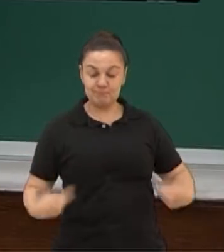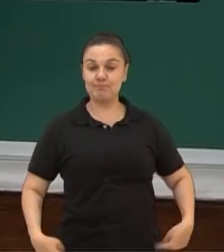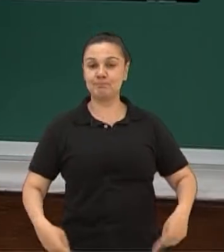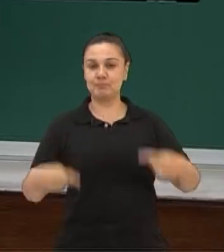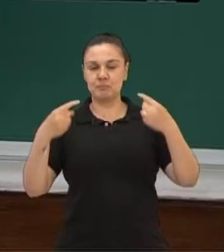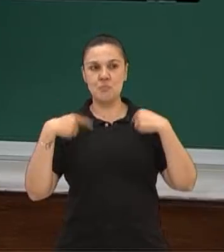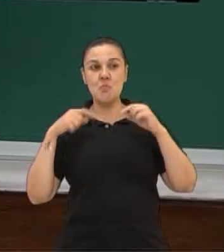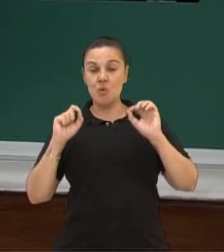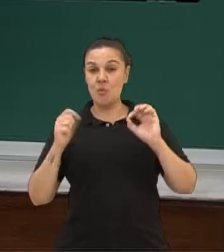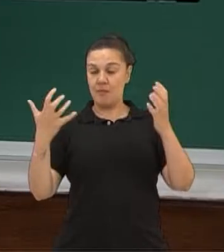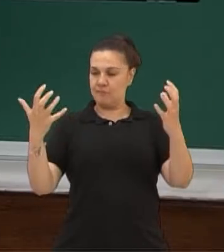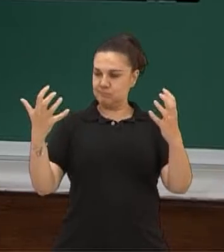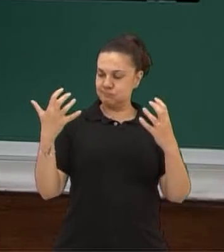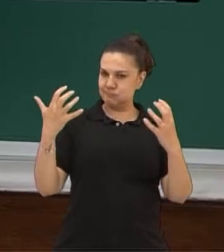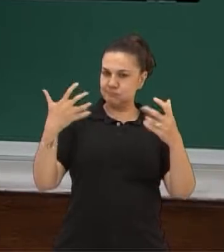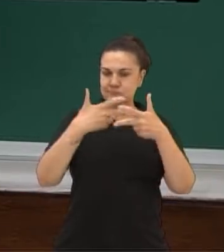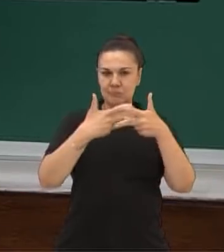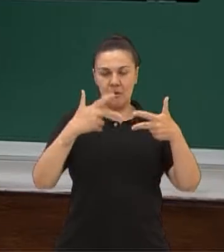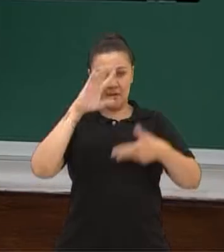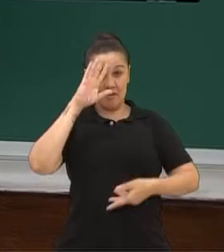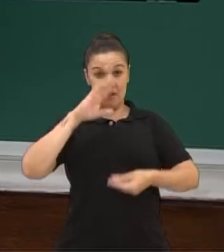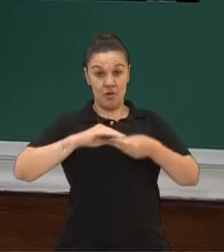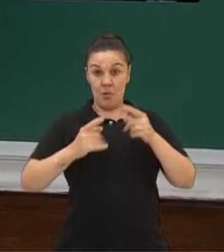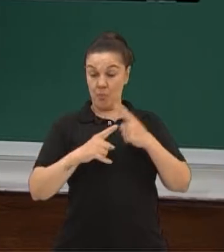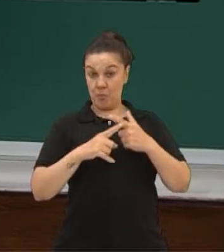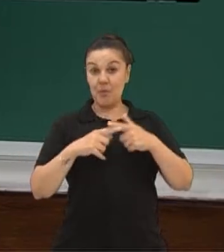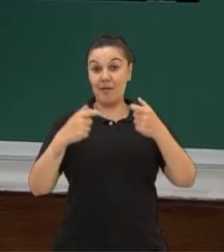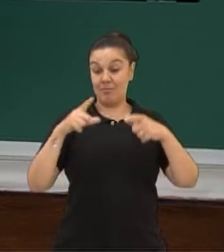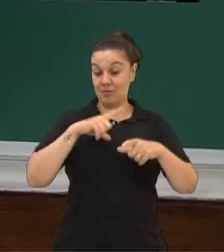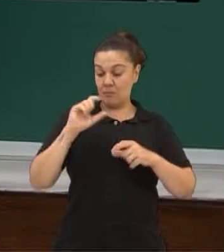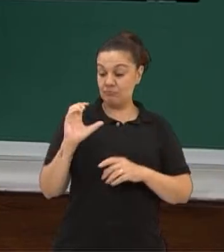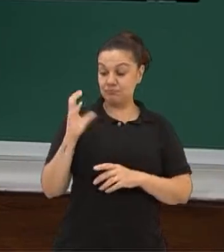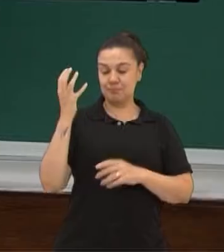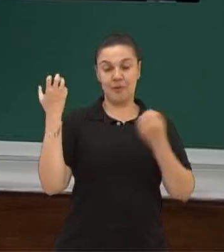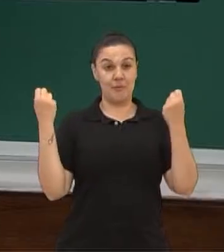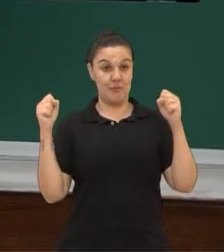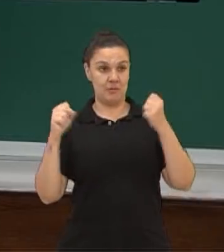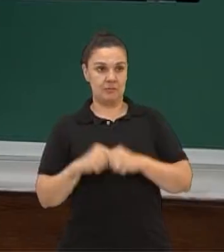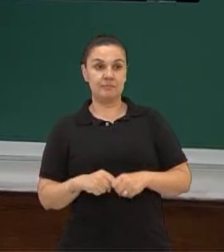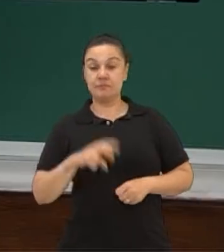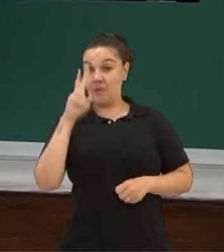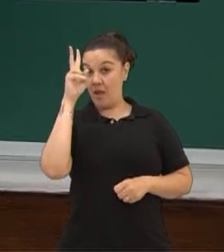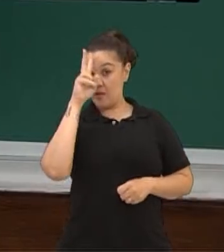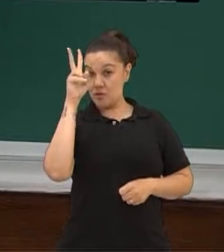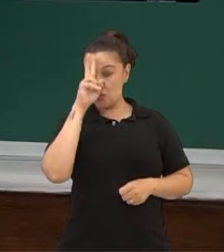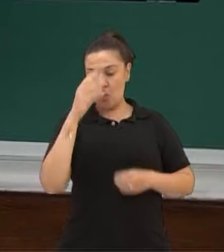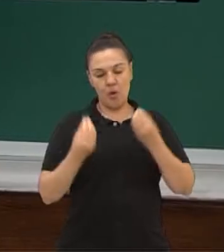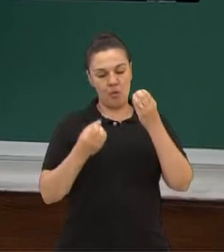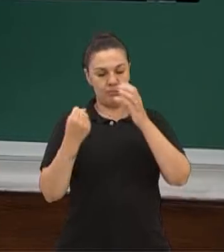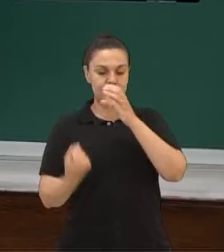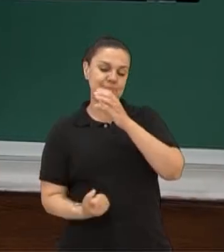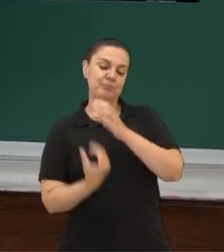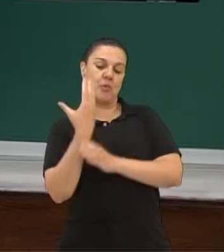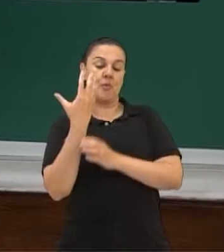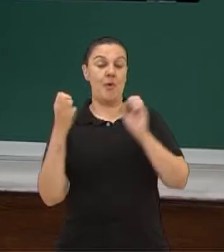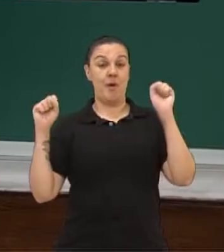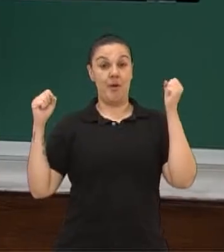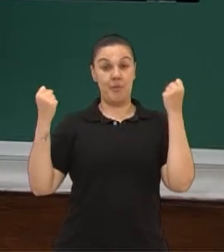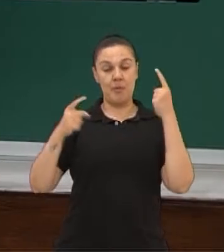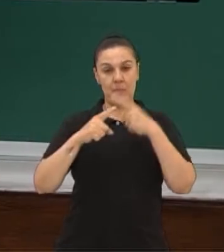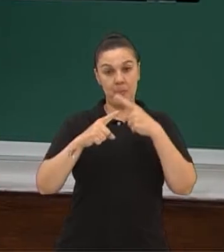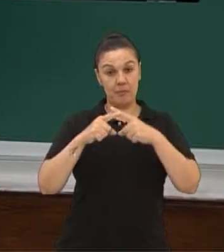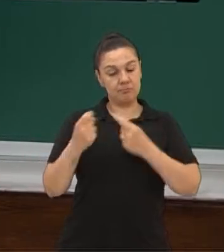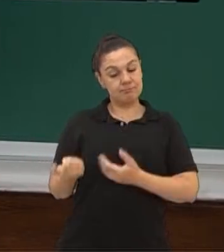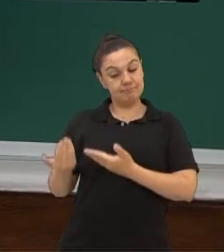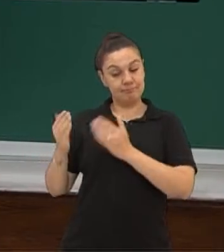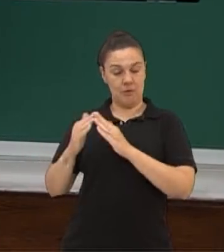que isso vai fazer a gente entender melhor por que existe a Educação Física, né? E aí a história, como a Educação Física surgiu, por que ela existe